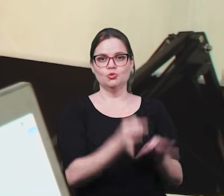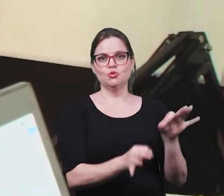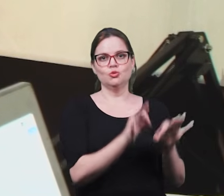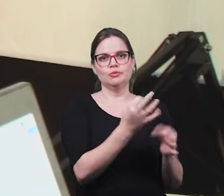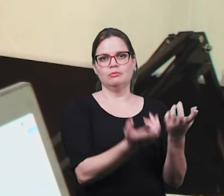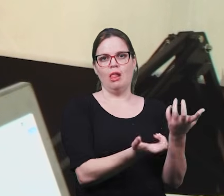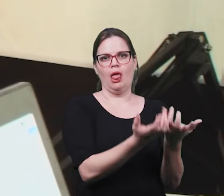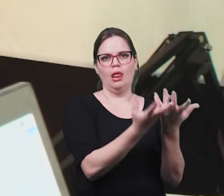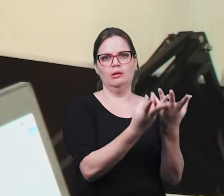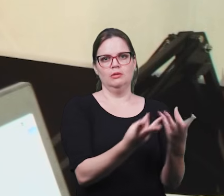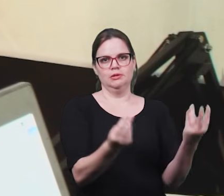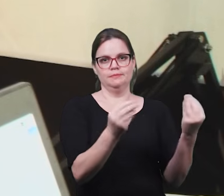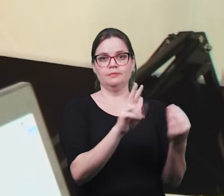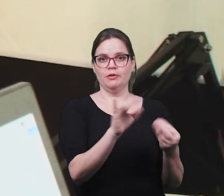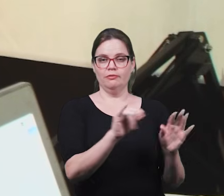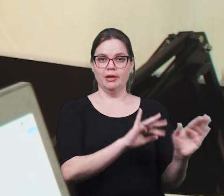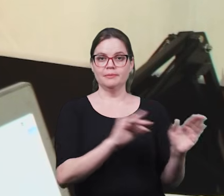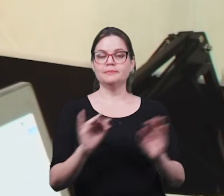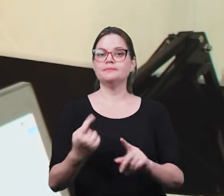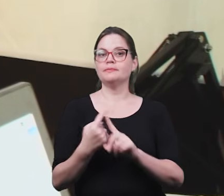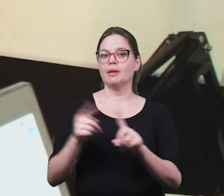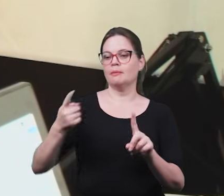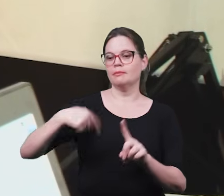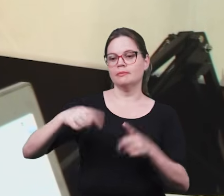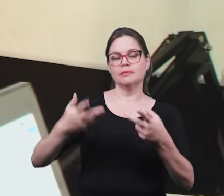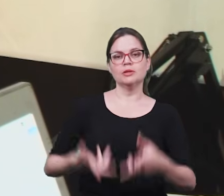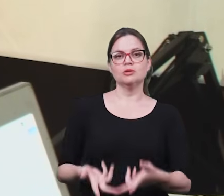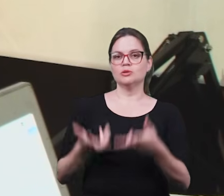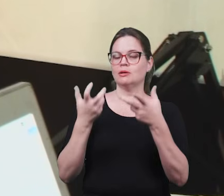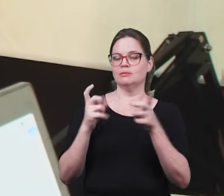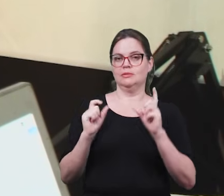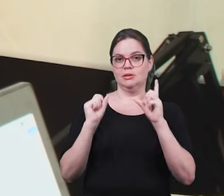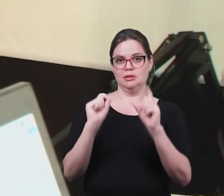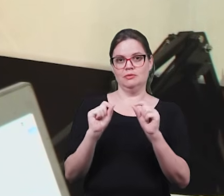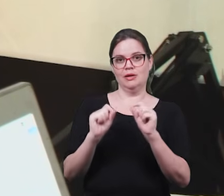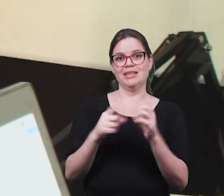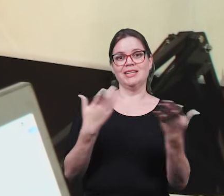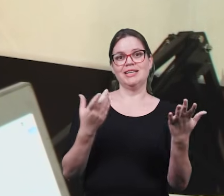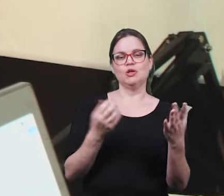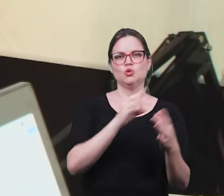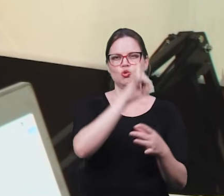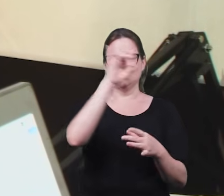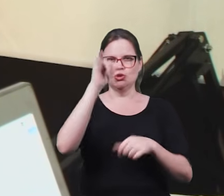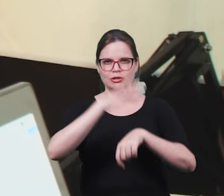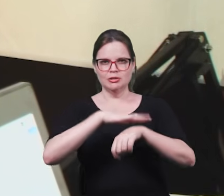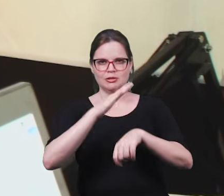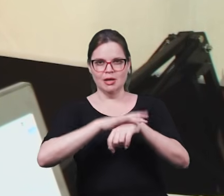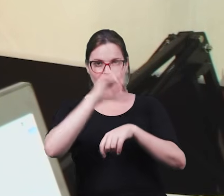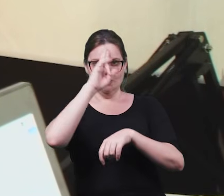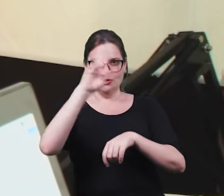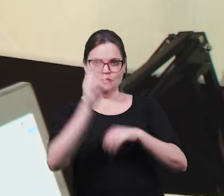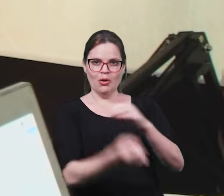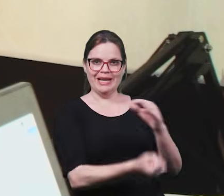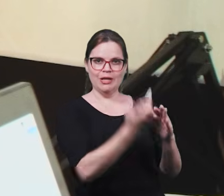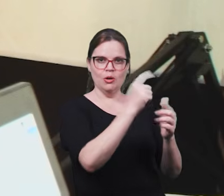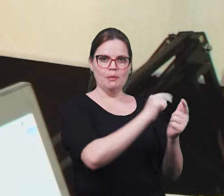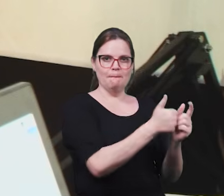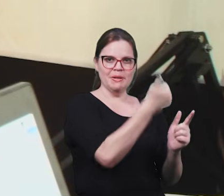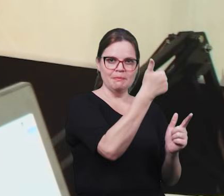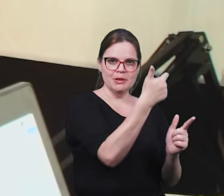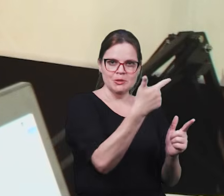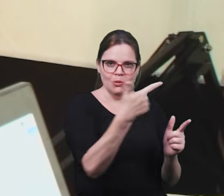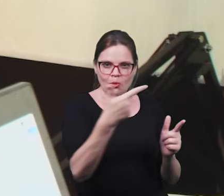Para se consumir. Mas nós observamos com isso que no sexto dia da criação, o Senhor fez o